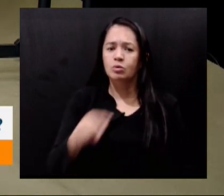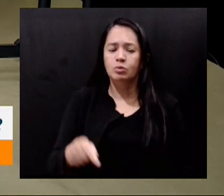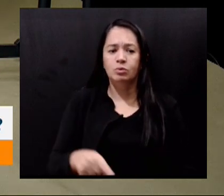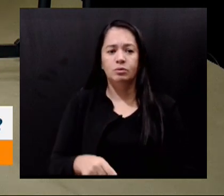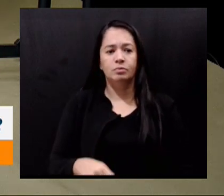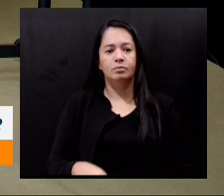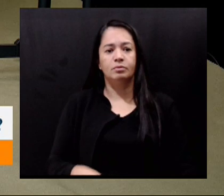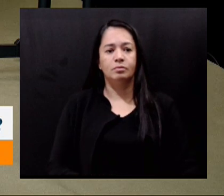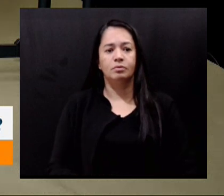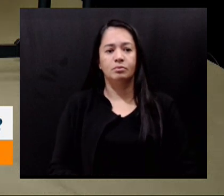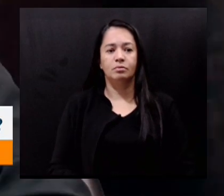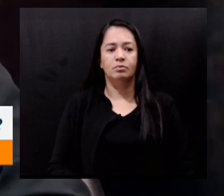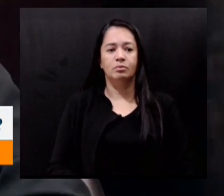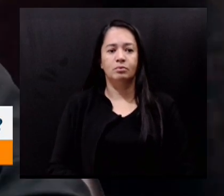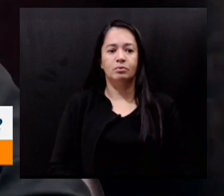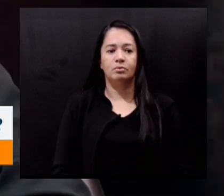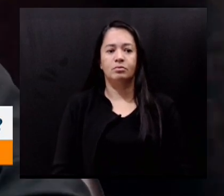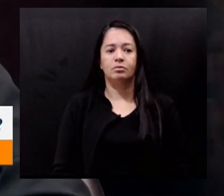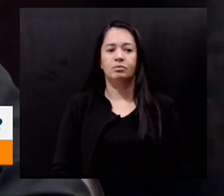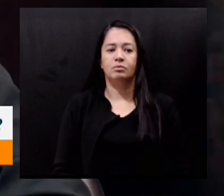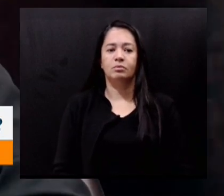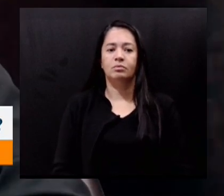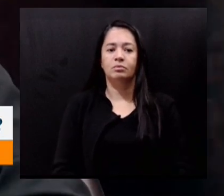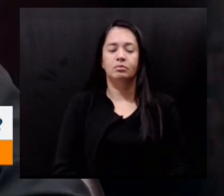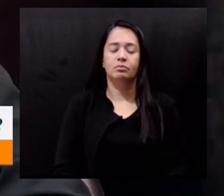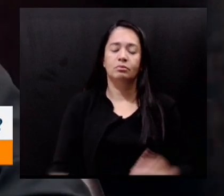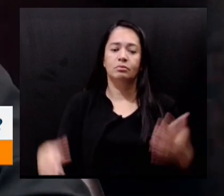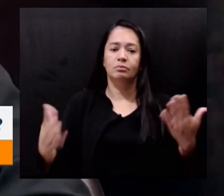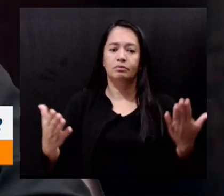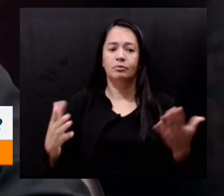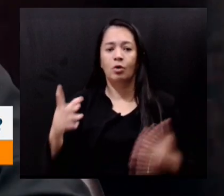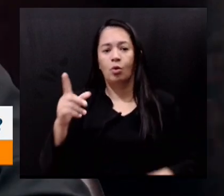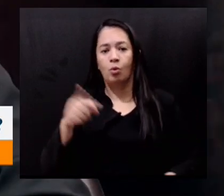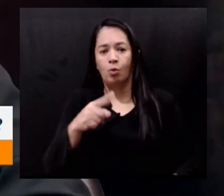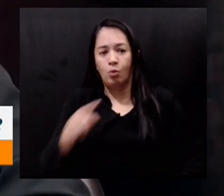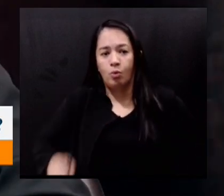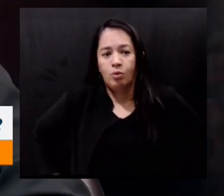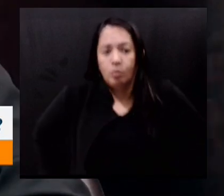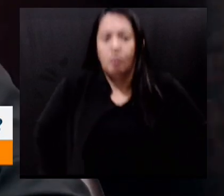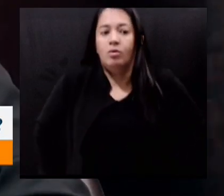Eh, o cancelamento é uma punição